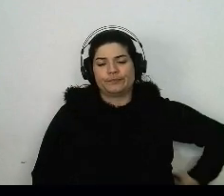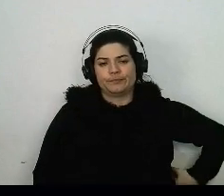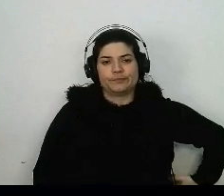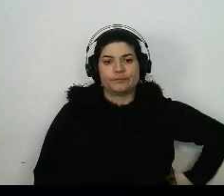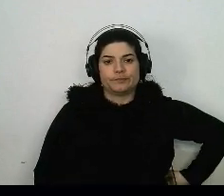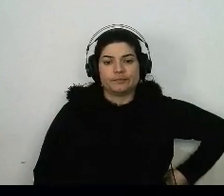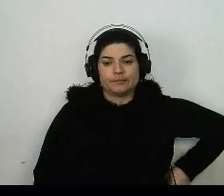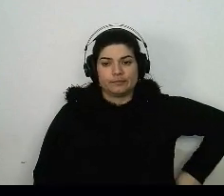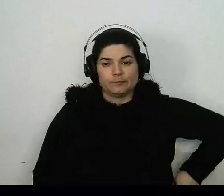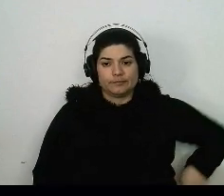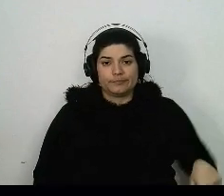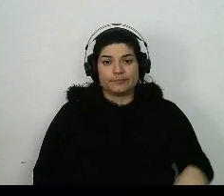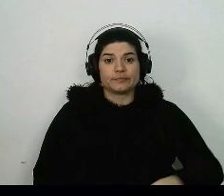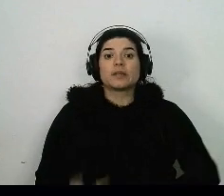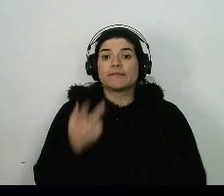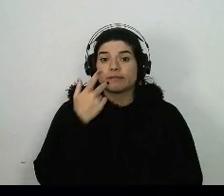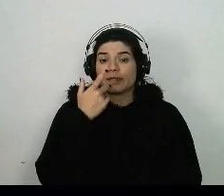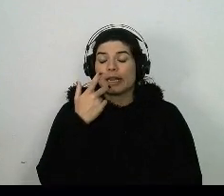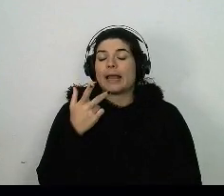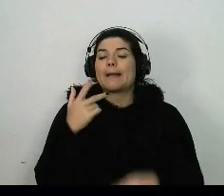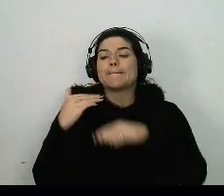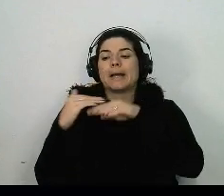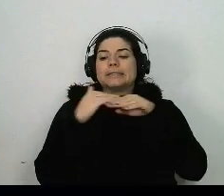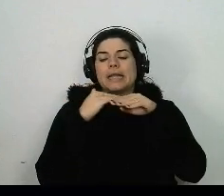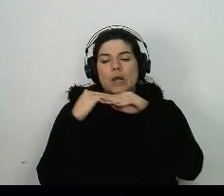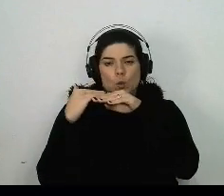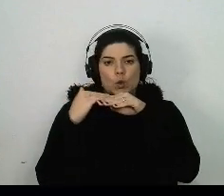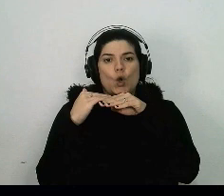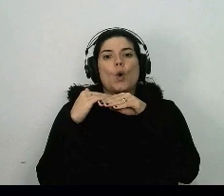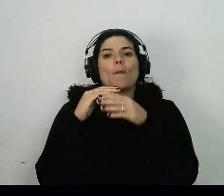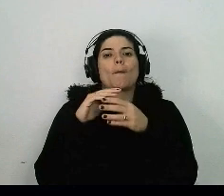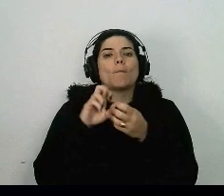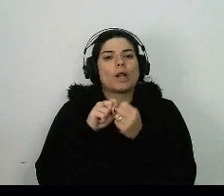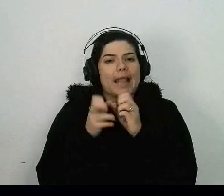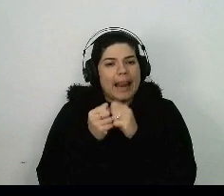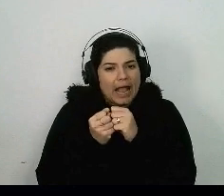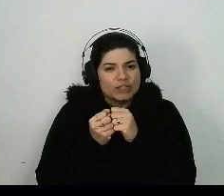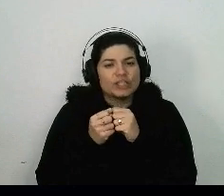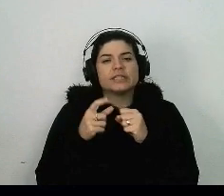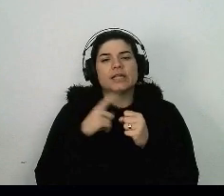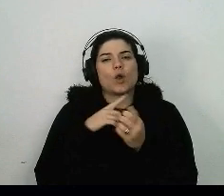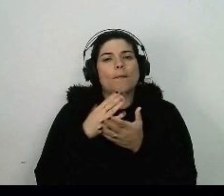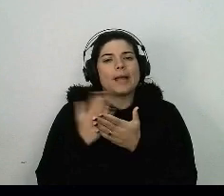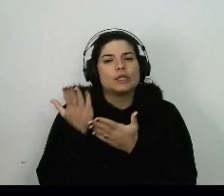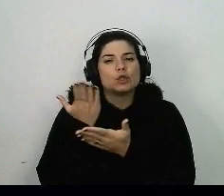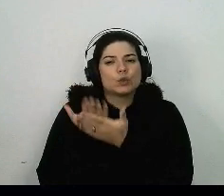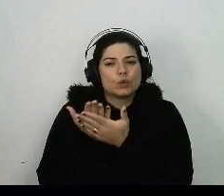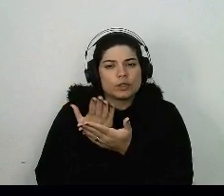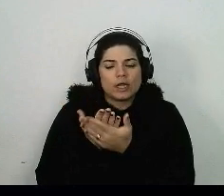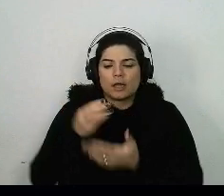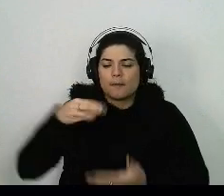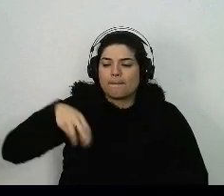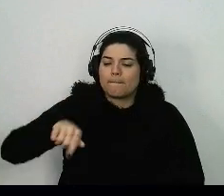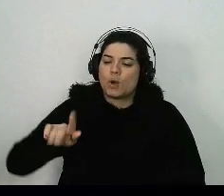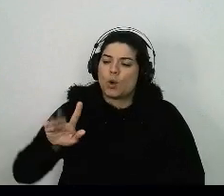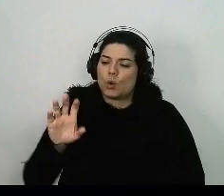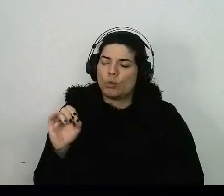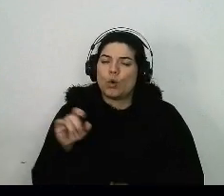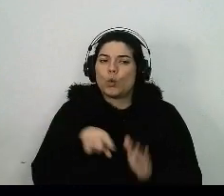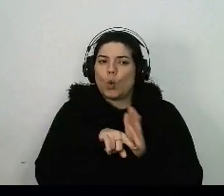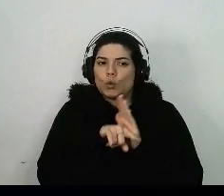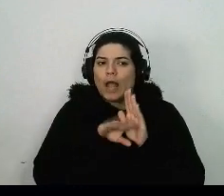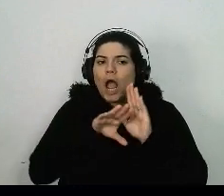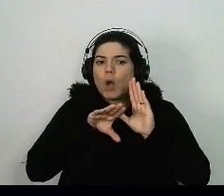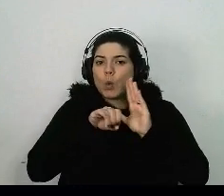Falando em padrões de modelagem, a gente voltou a estudar pra caramba a Mongo, consultar a Google que não acabava mais, e